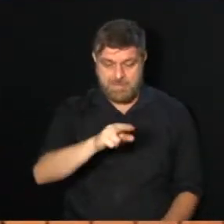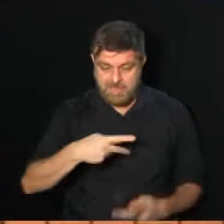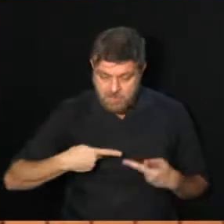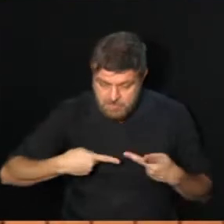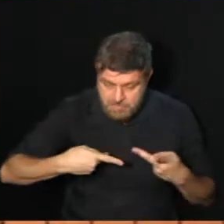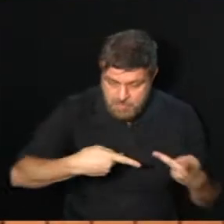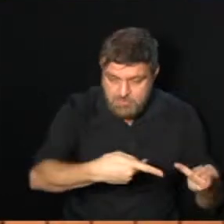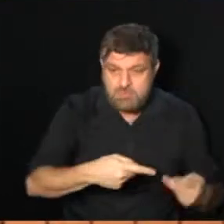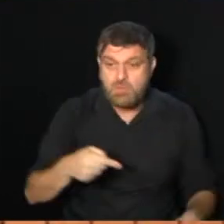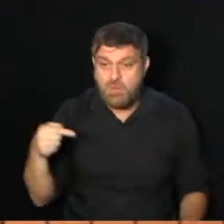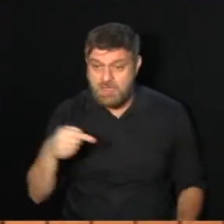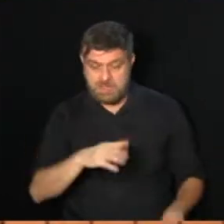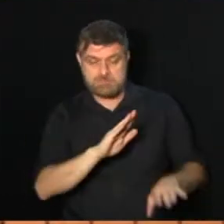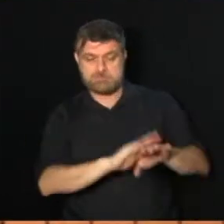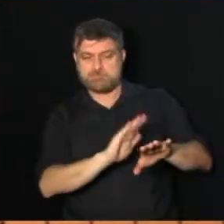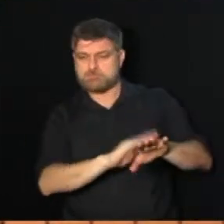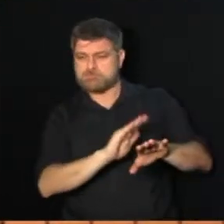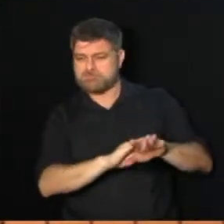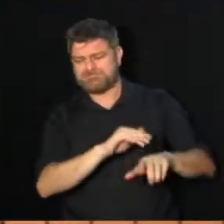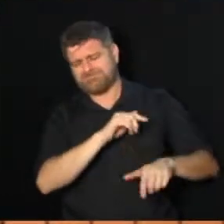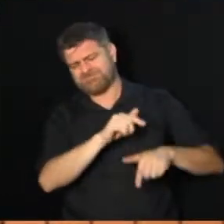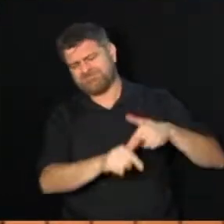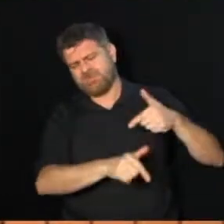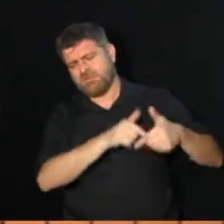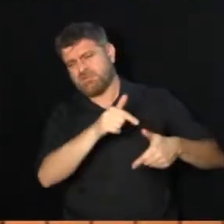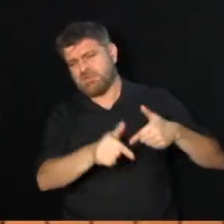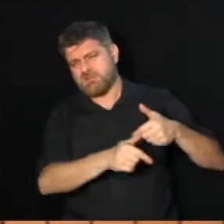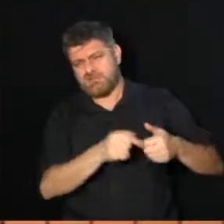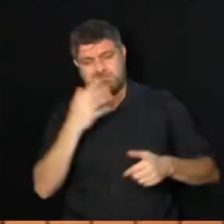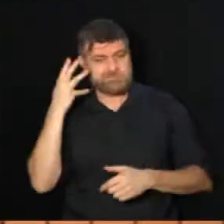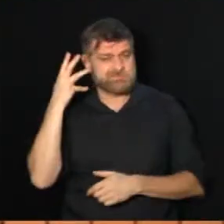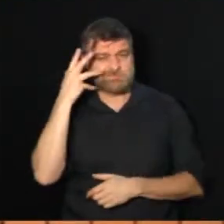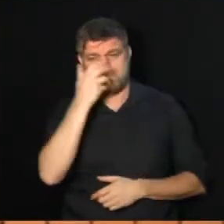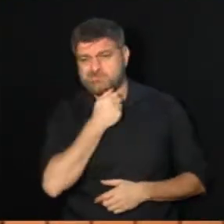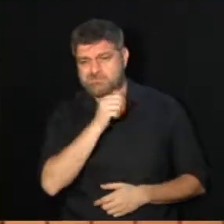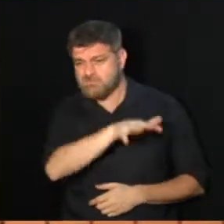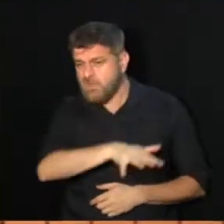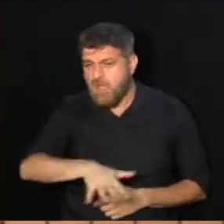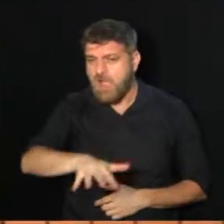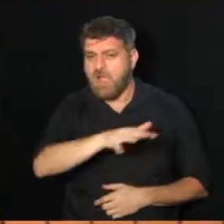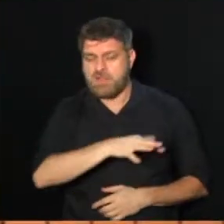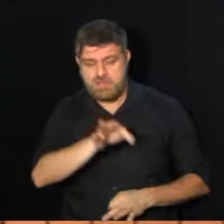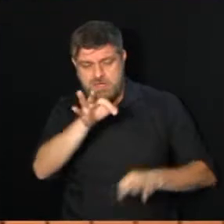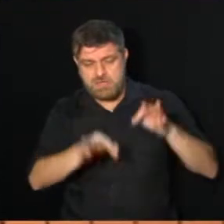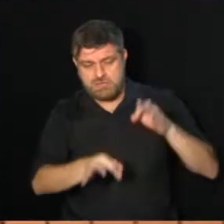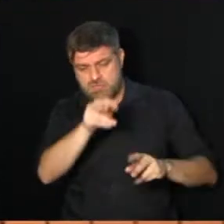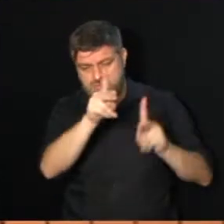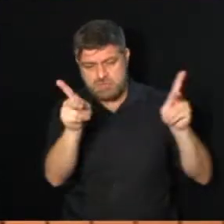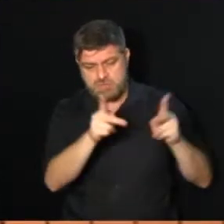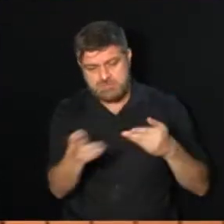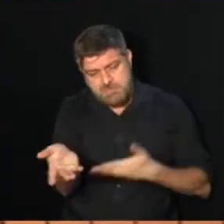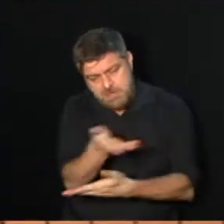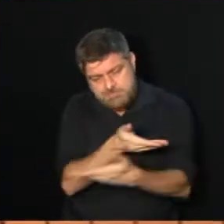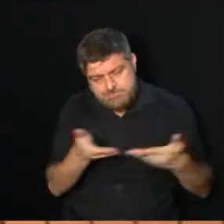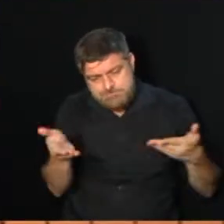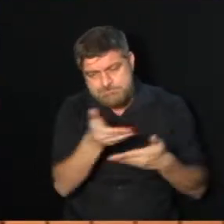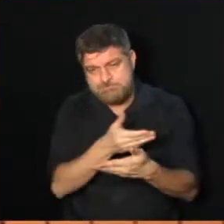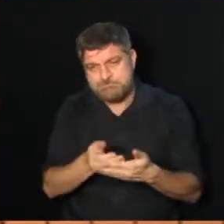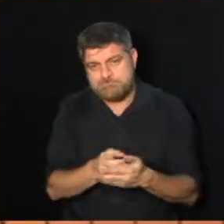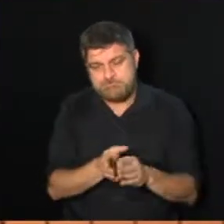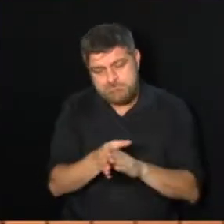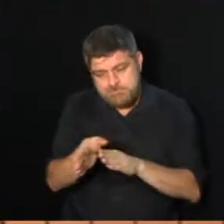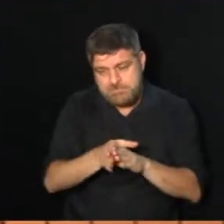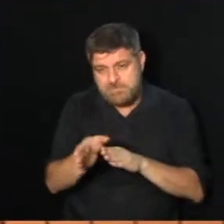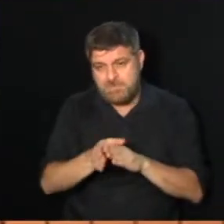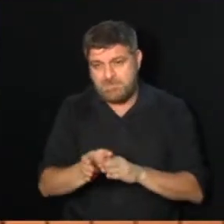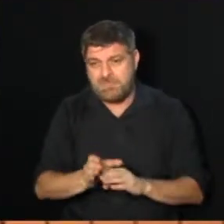vem realizando um trabalho muito bonito nessa área também de justiça restaurativa, de comunicação não